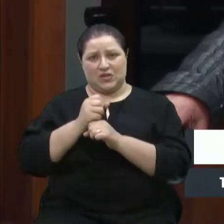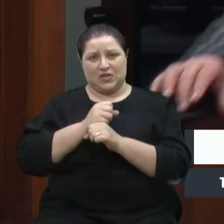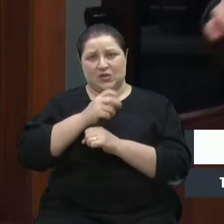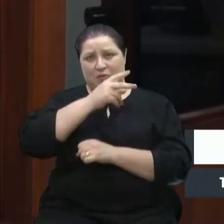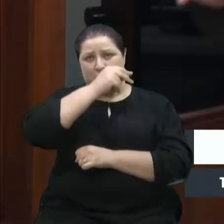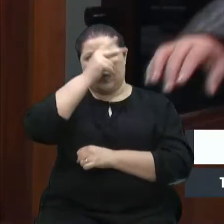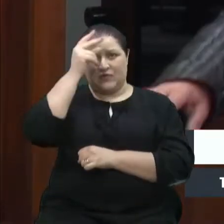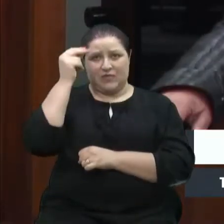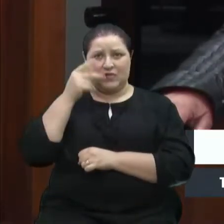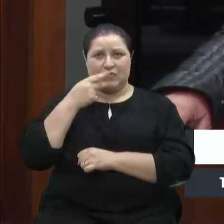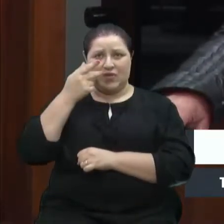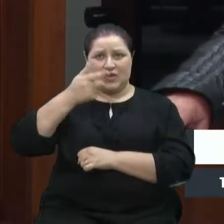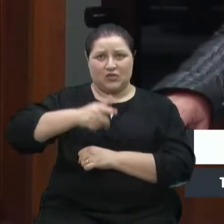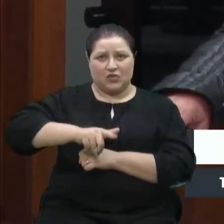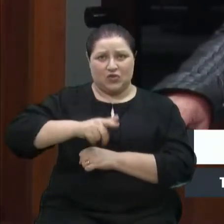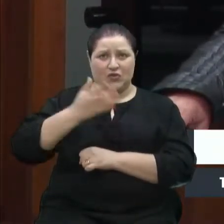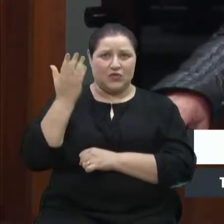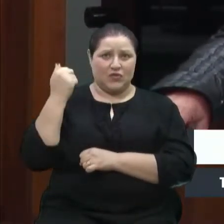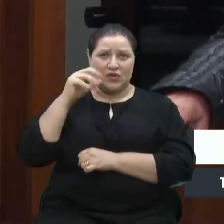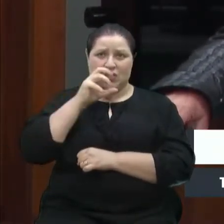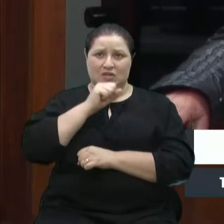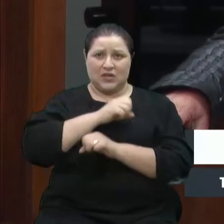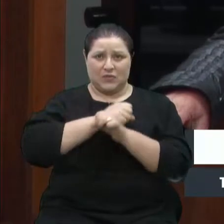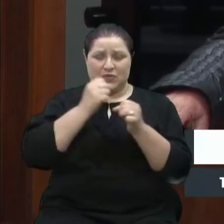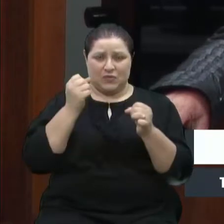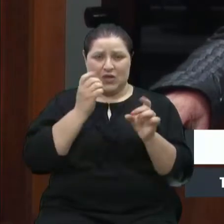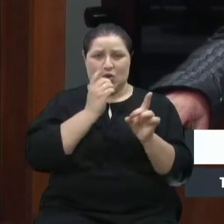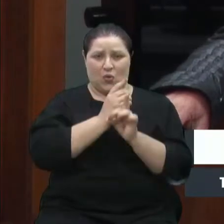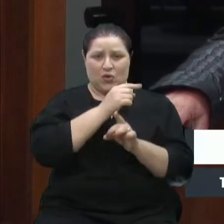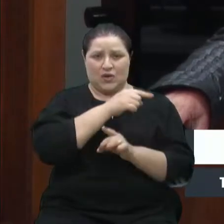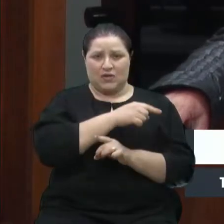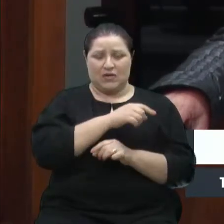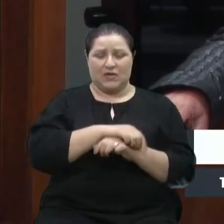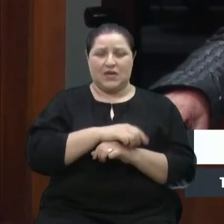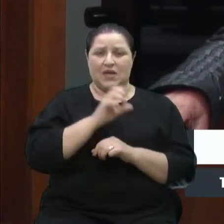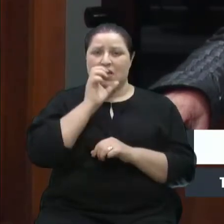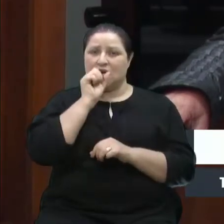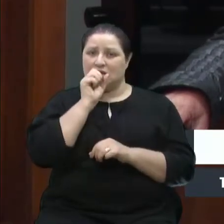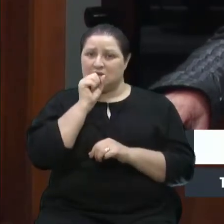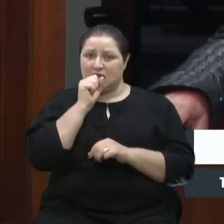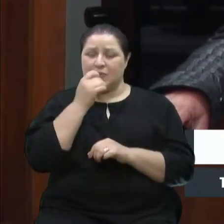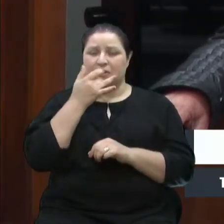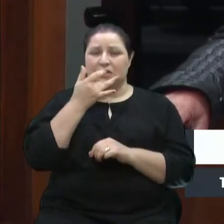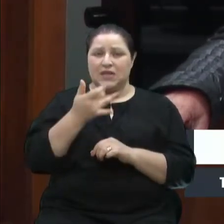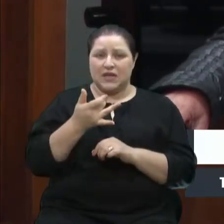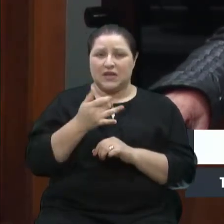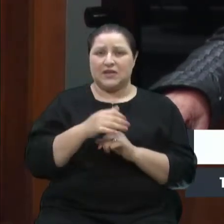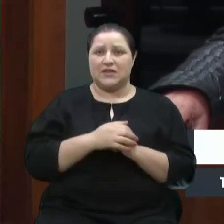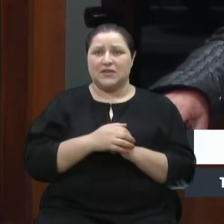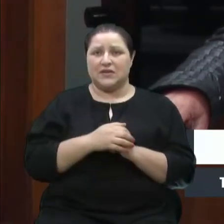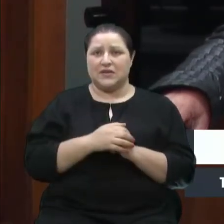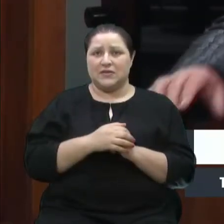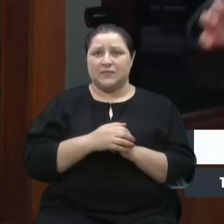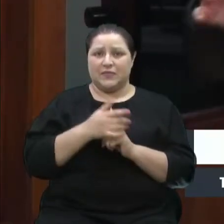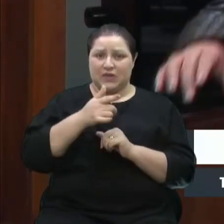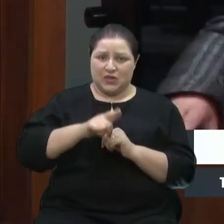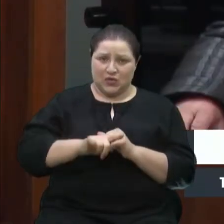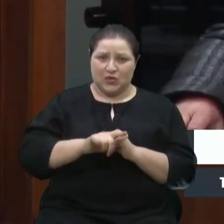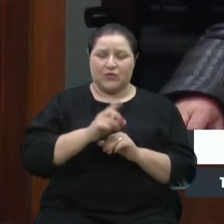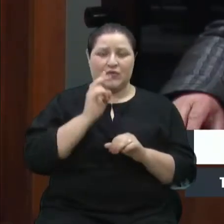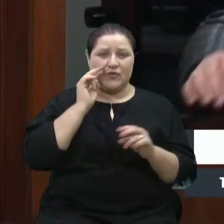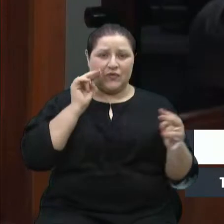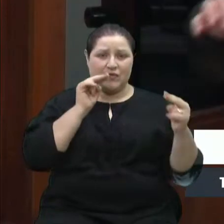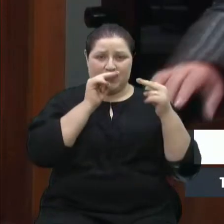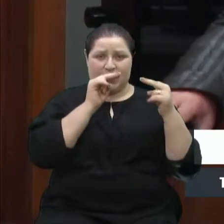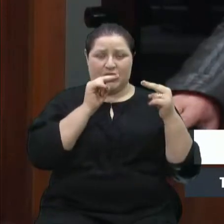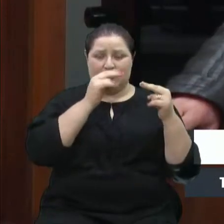reiterou novamente sábado de manhã a gente viu ele e sábado à tarde novamente a gente se viu